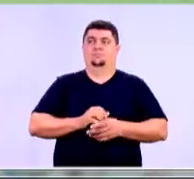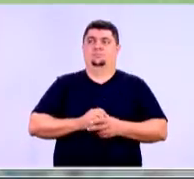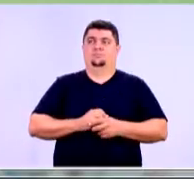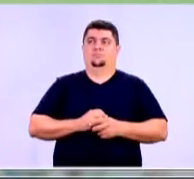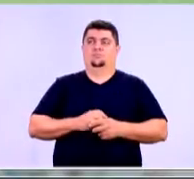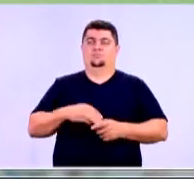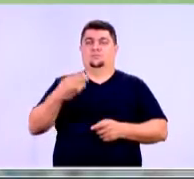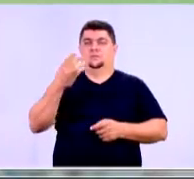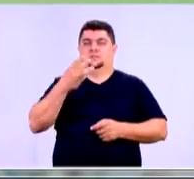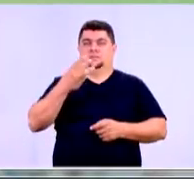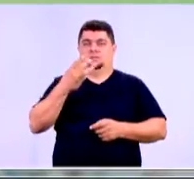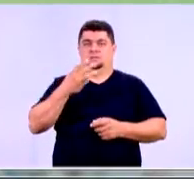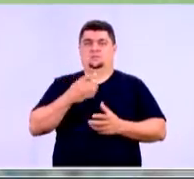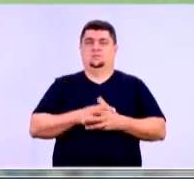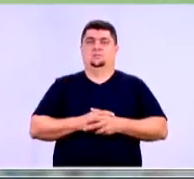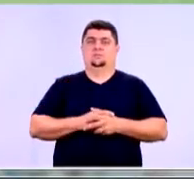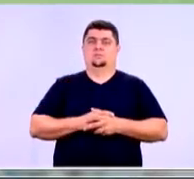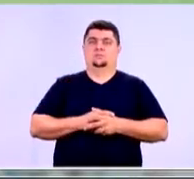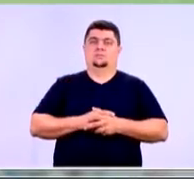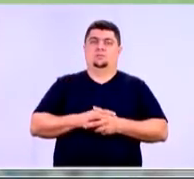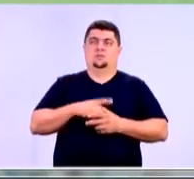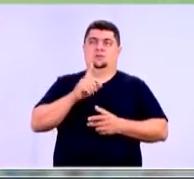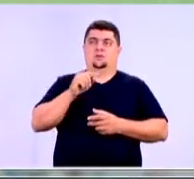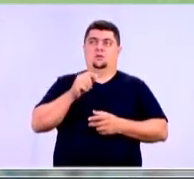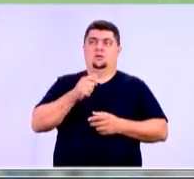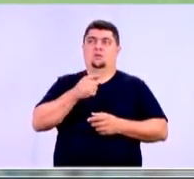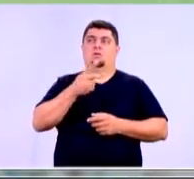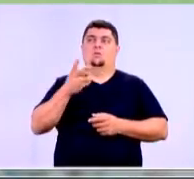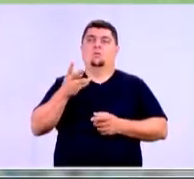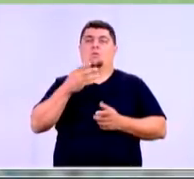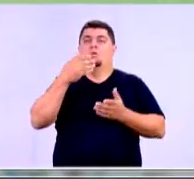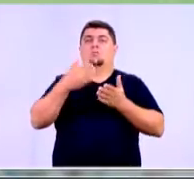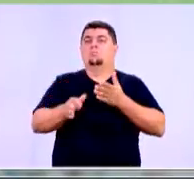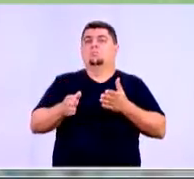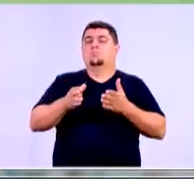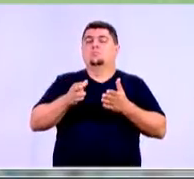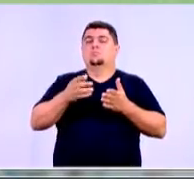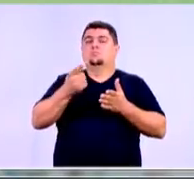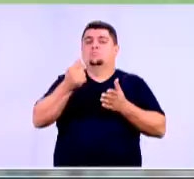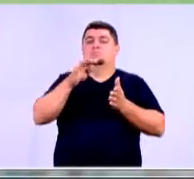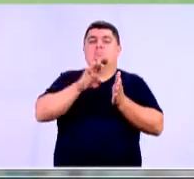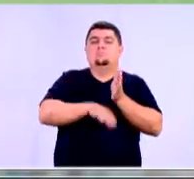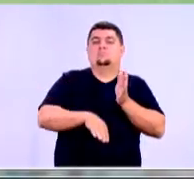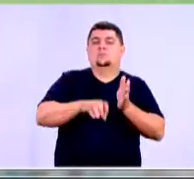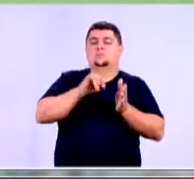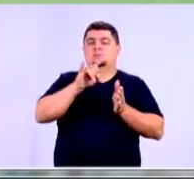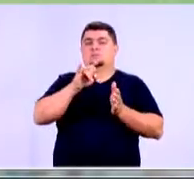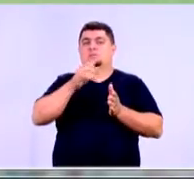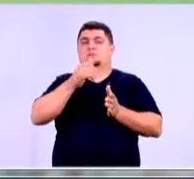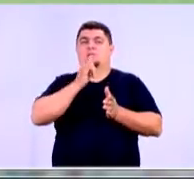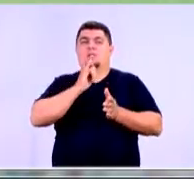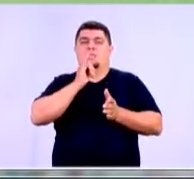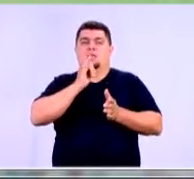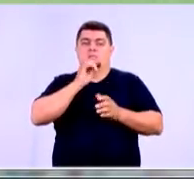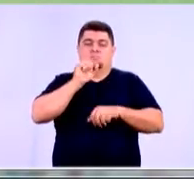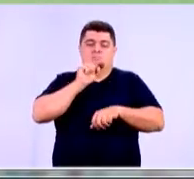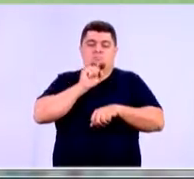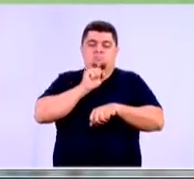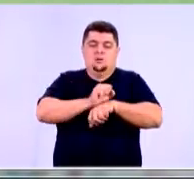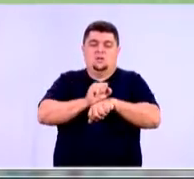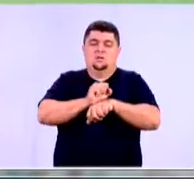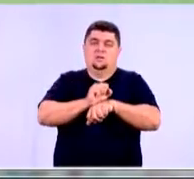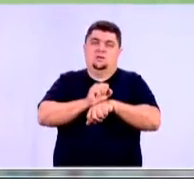Na questão 3, é proposto, verifique qual seria a perda de receita caso ele parasse